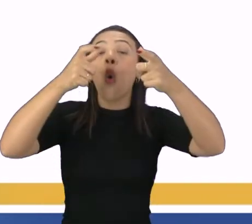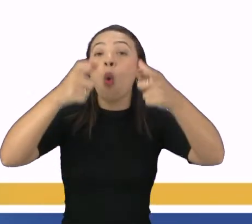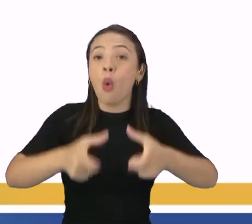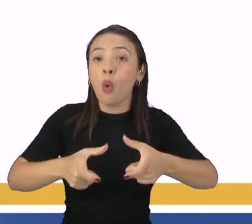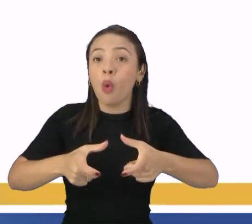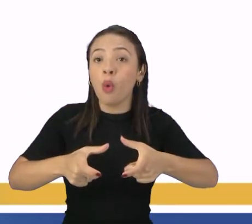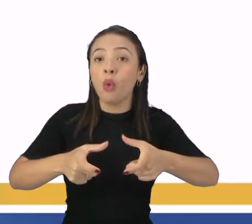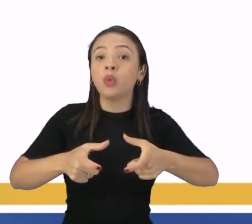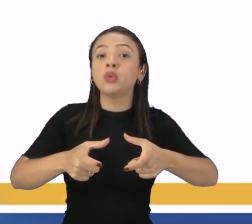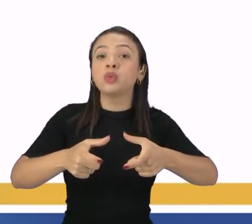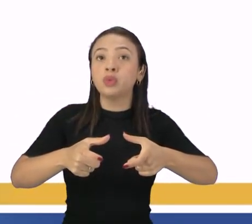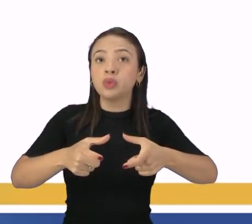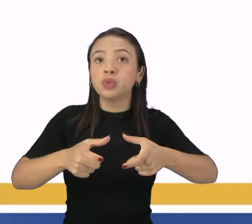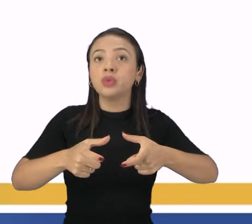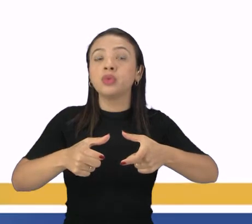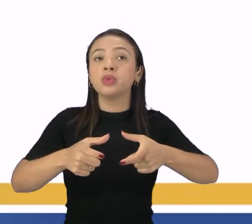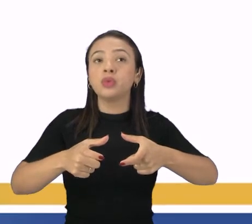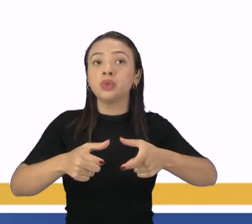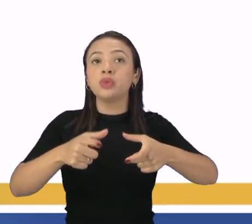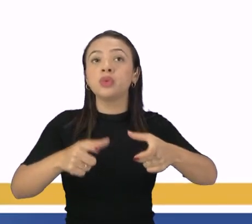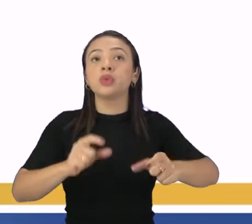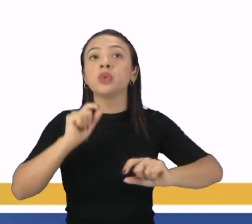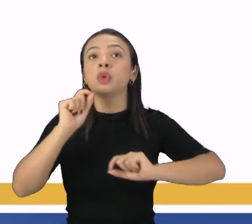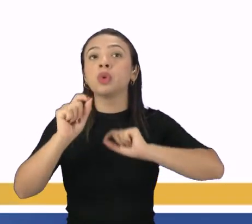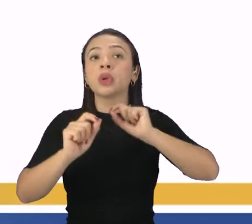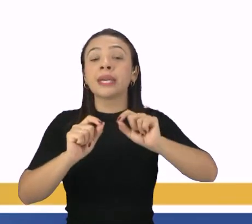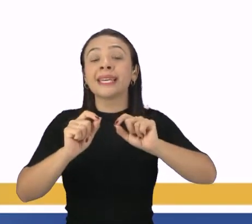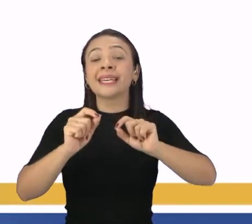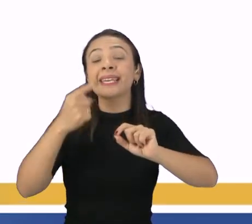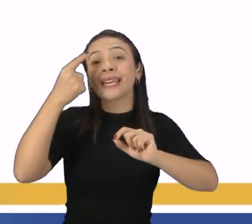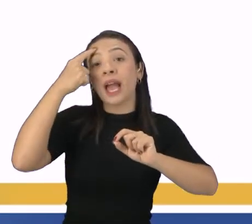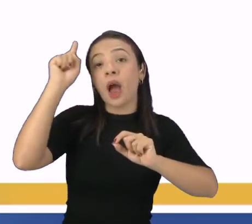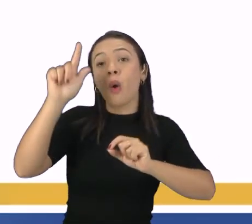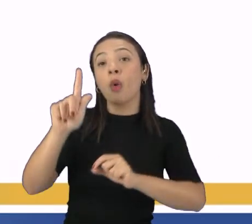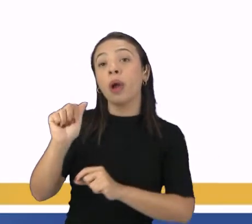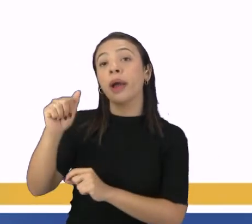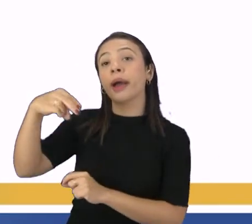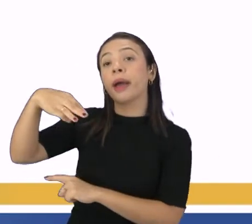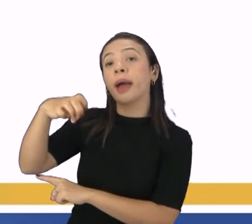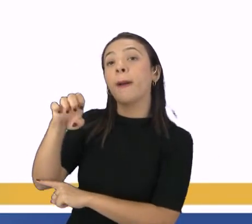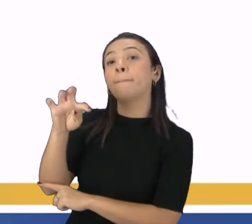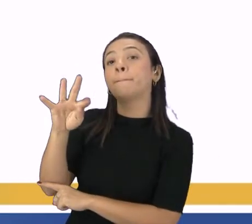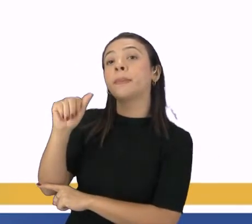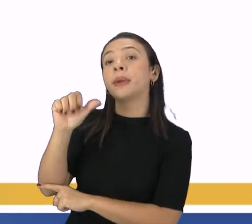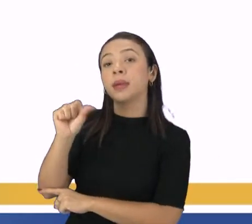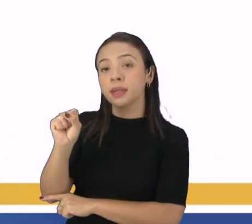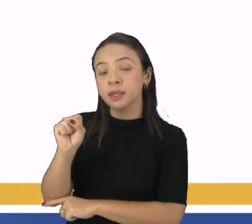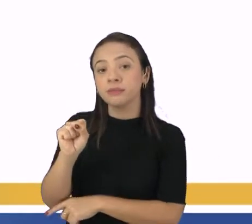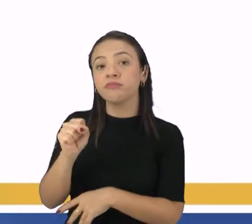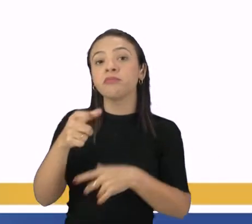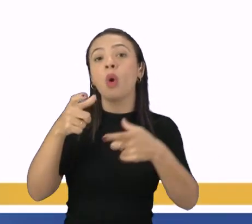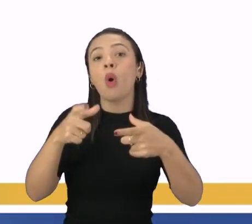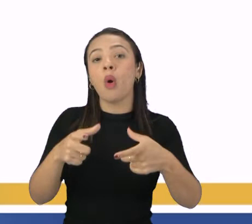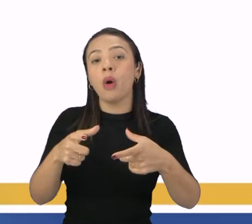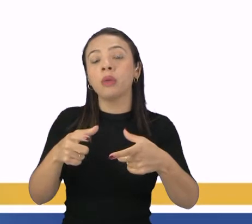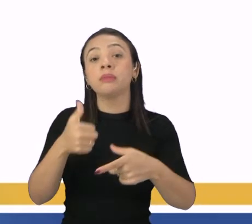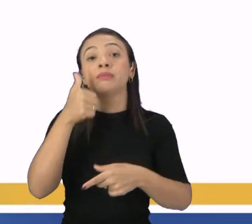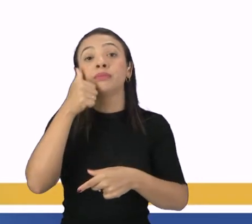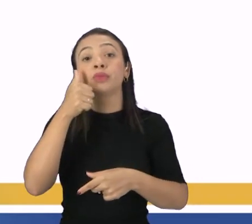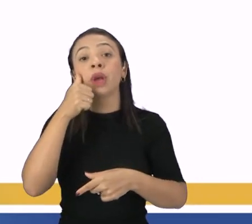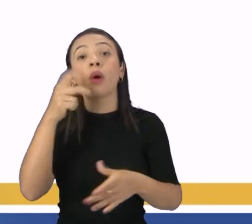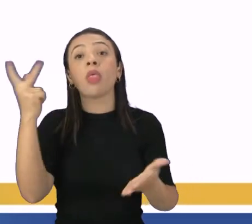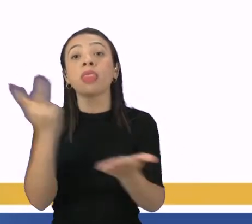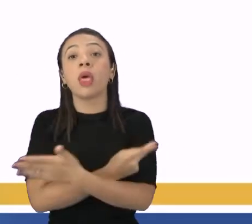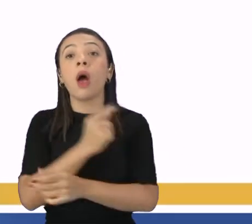local onde, respectivamente, ocorre a produção dos gametas, né? Então, a produção dos gametas na mulher